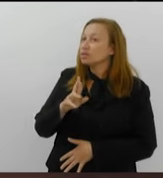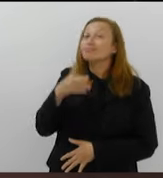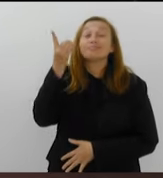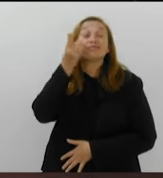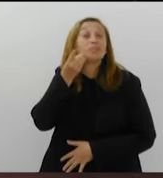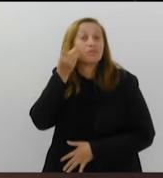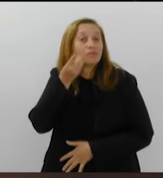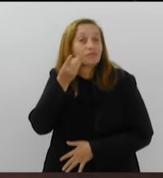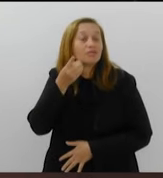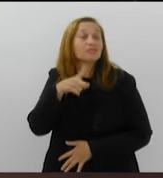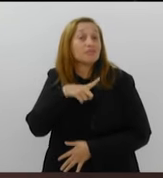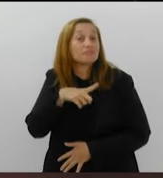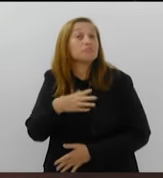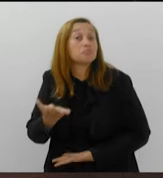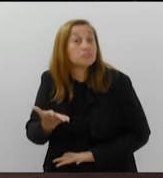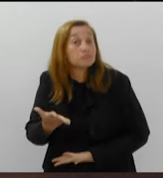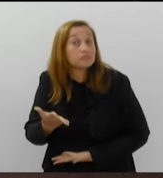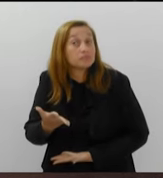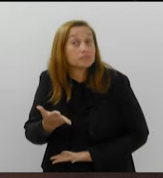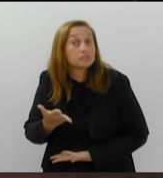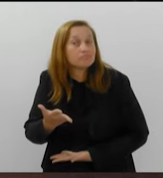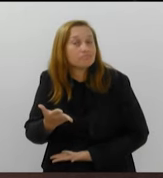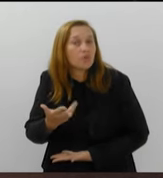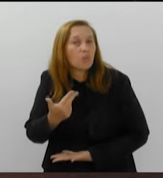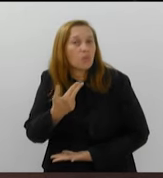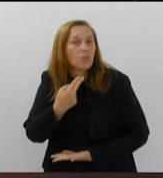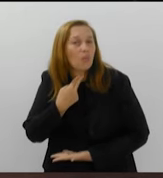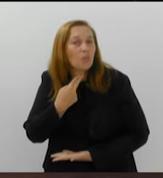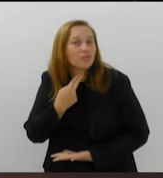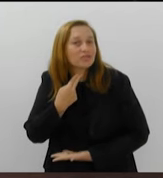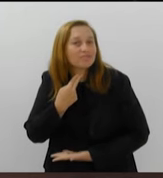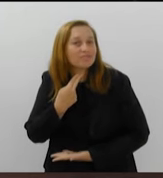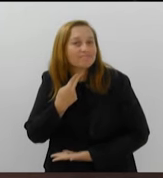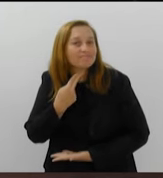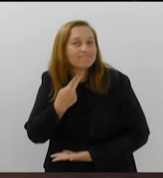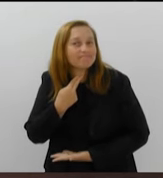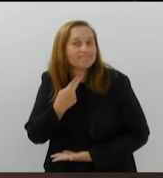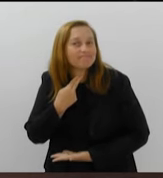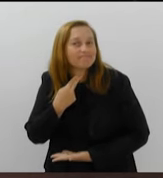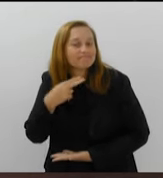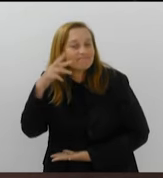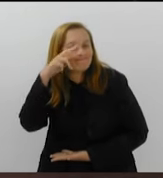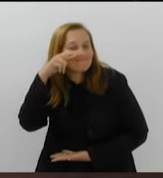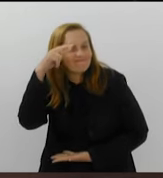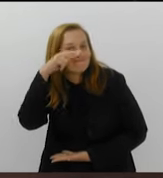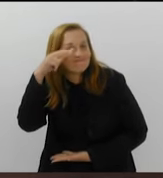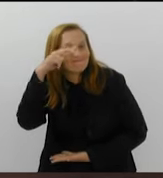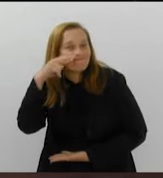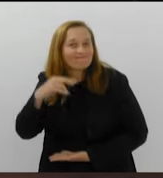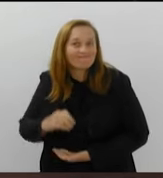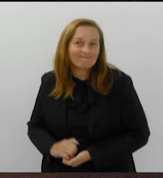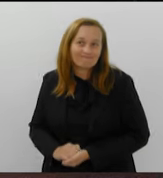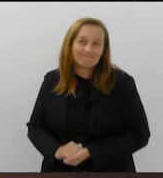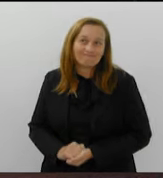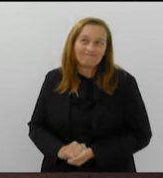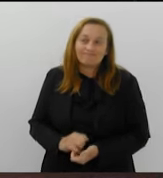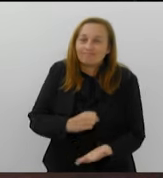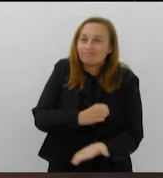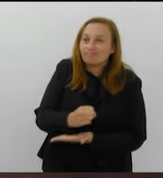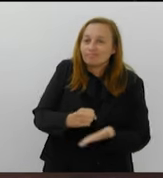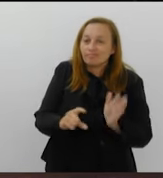deputados, que nós tivemos? Que não poderia fazer a fiscalização baseado na